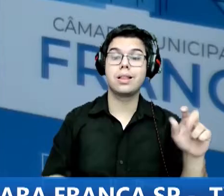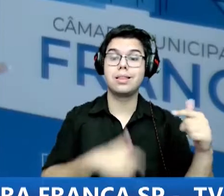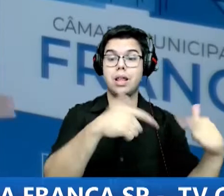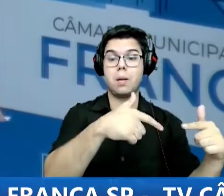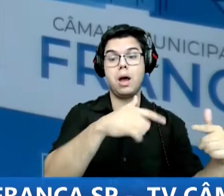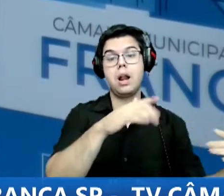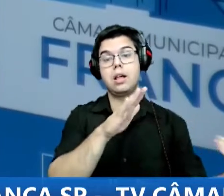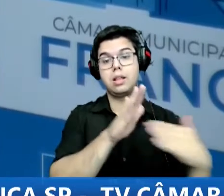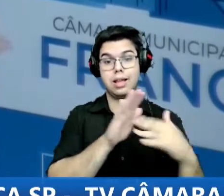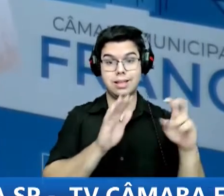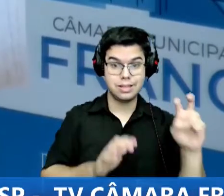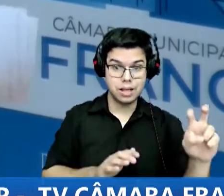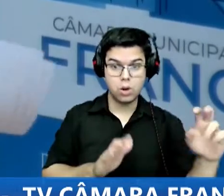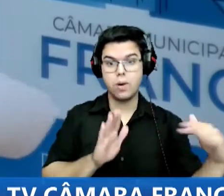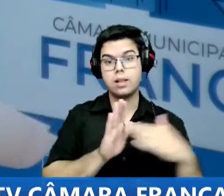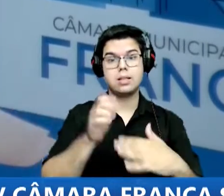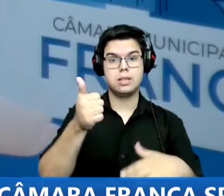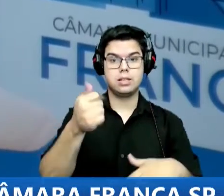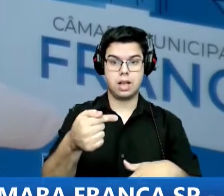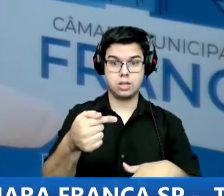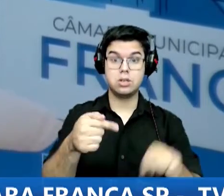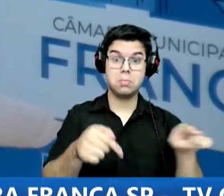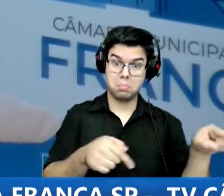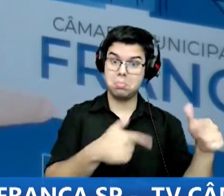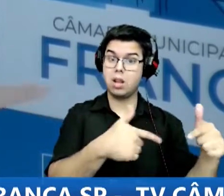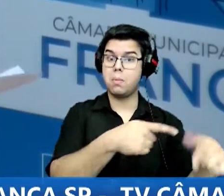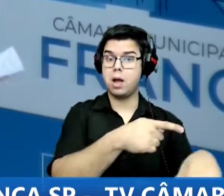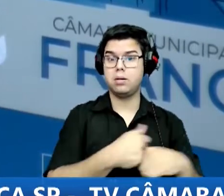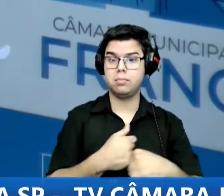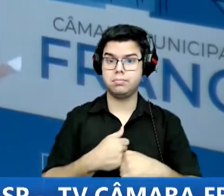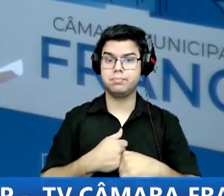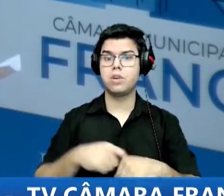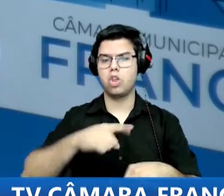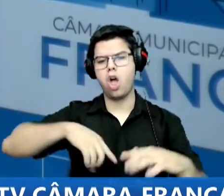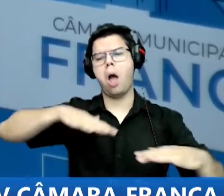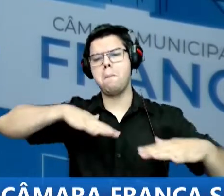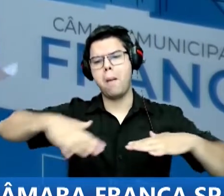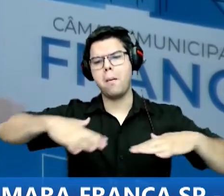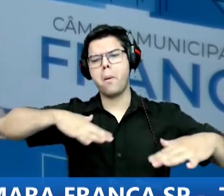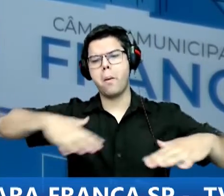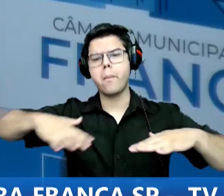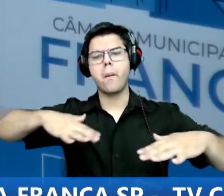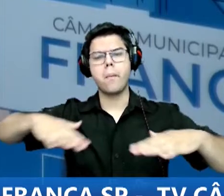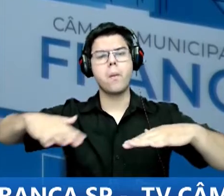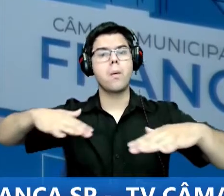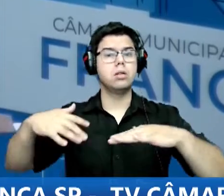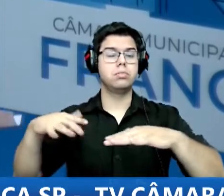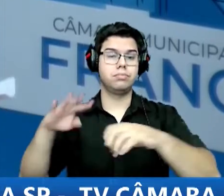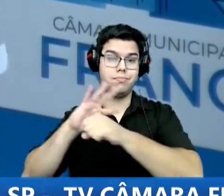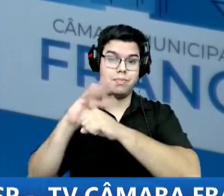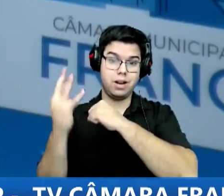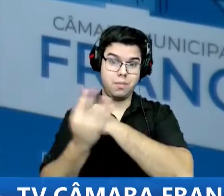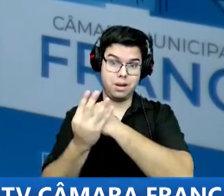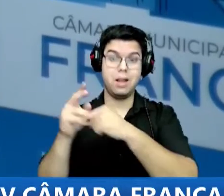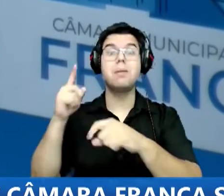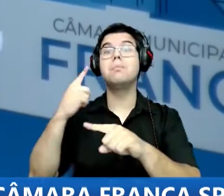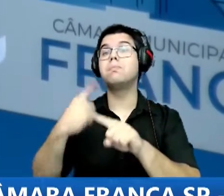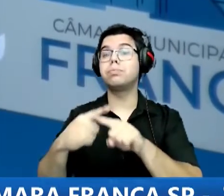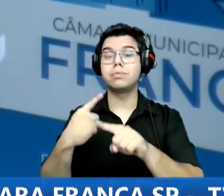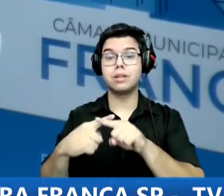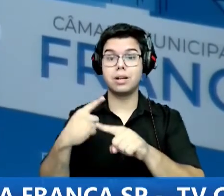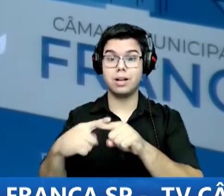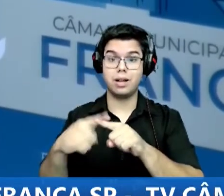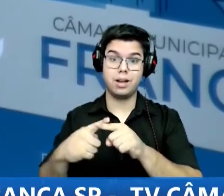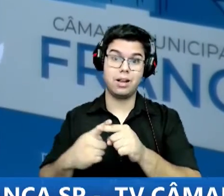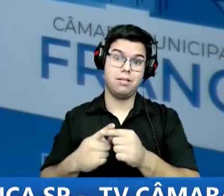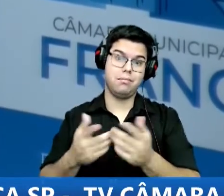anos. Então, toda essa movimentação que a gente tem vindo agora na pandemia, por conta do aumento da pobreza, ela não é nova.